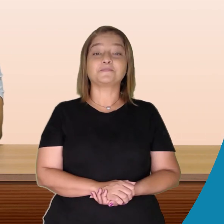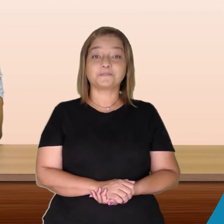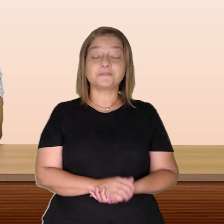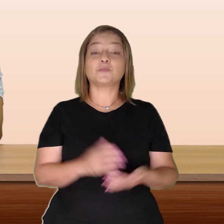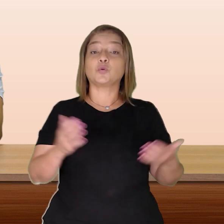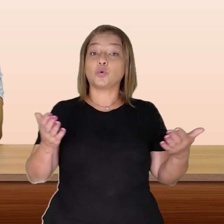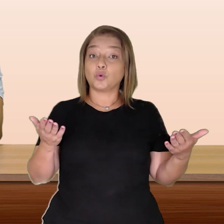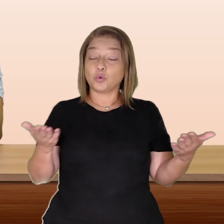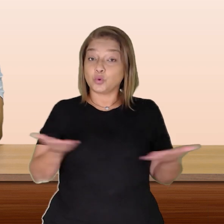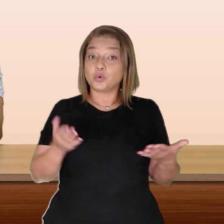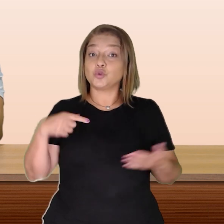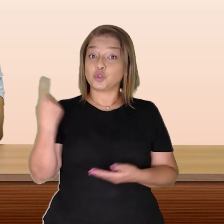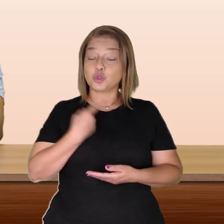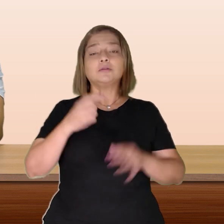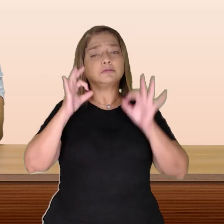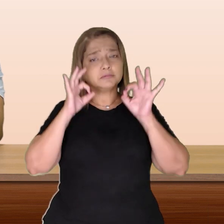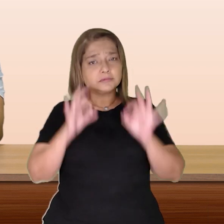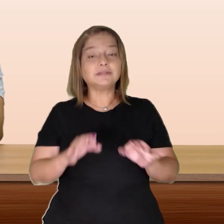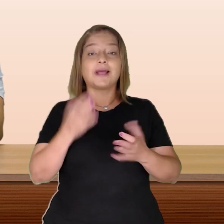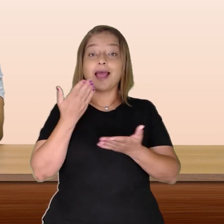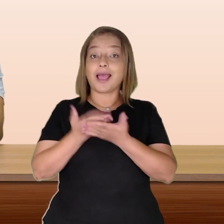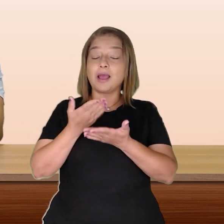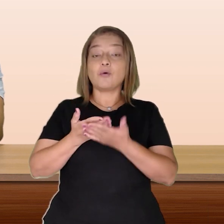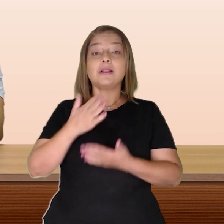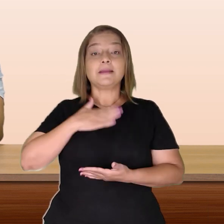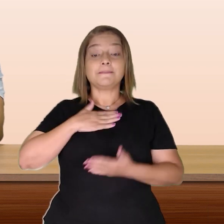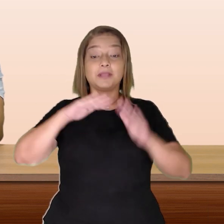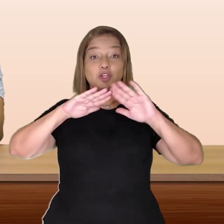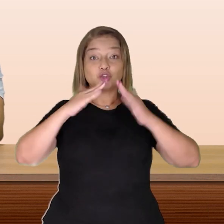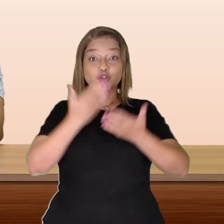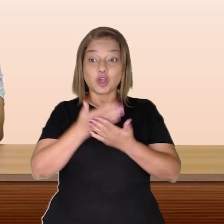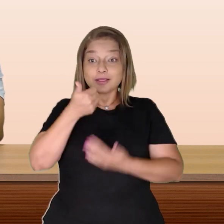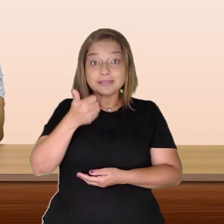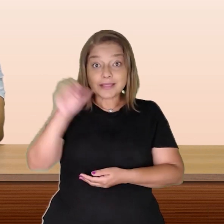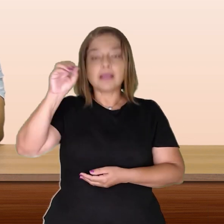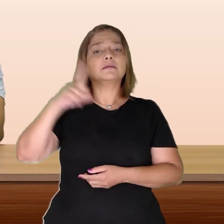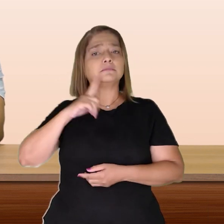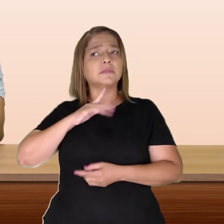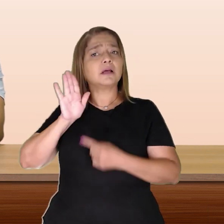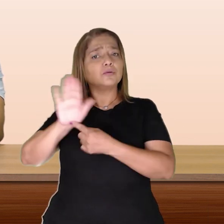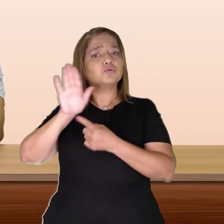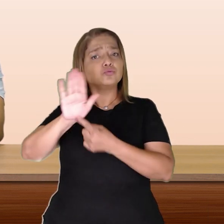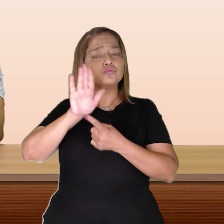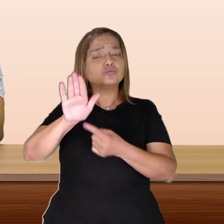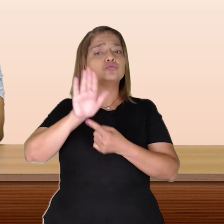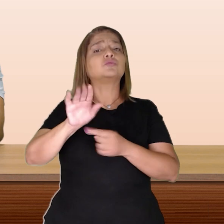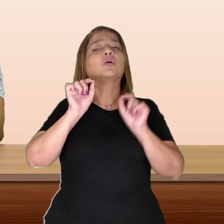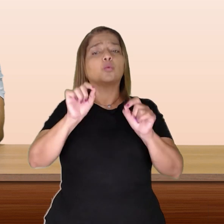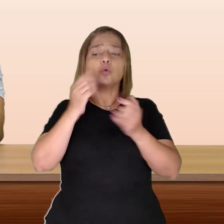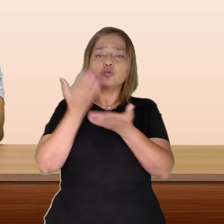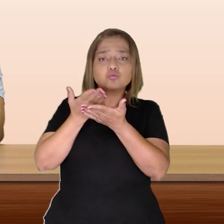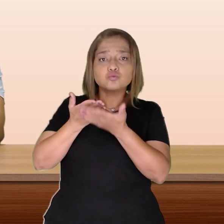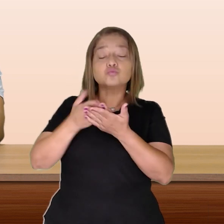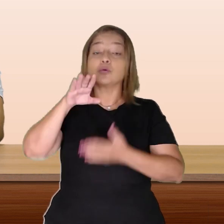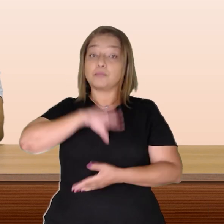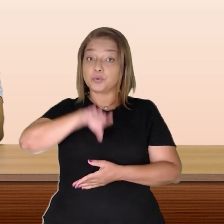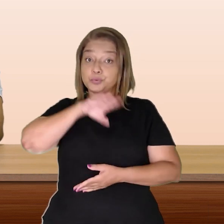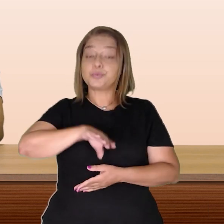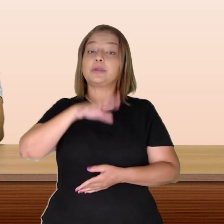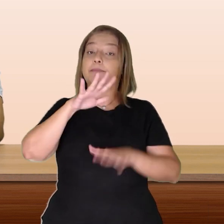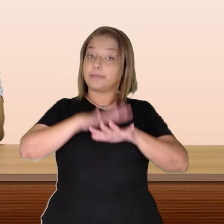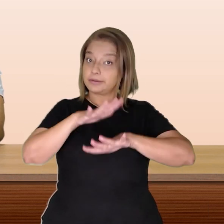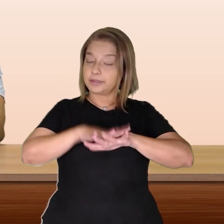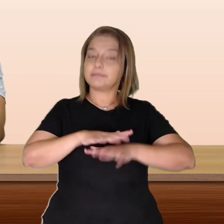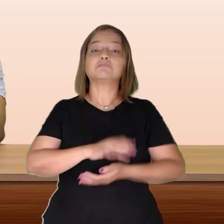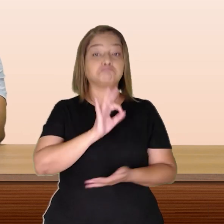Pessoal, nós temos certeza que as aulas do Minha Escola Nota 10 estão ajudando muito em estudos de língua portuguesa e